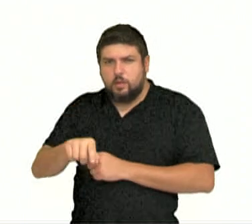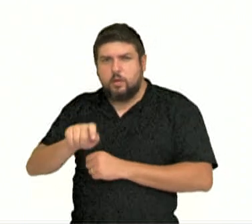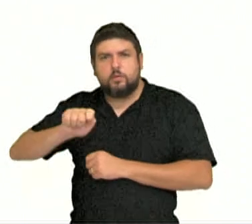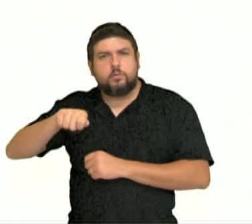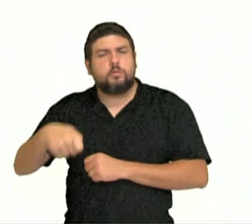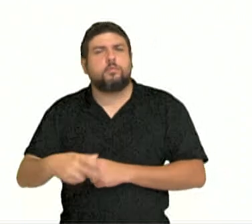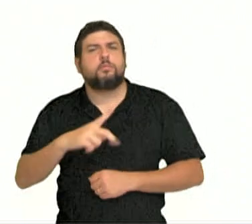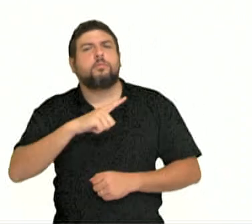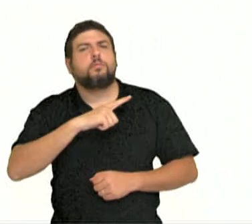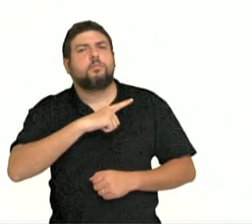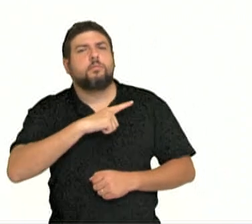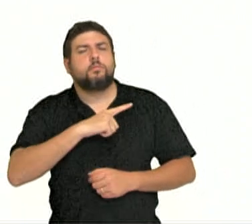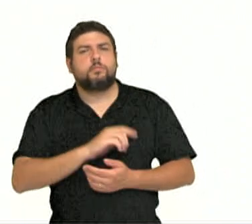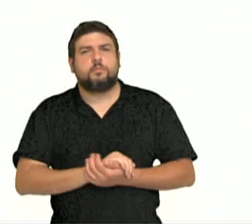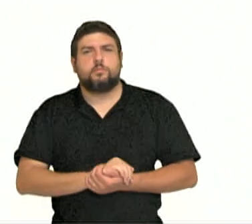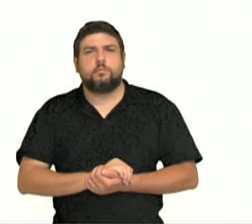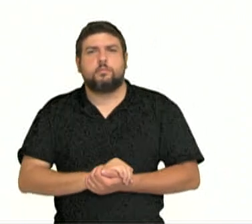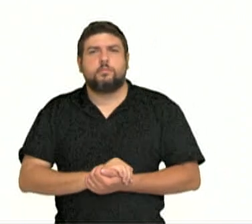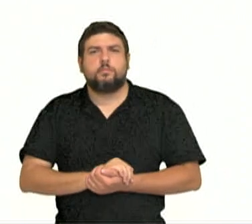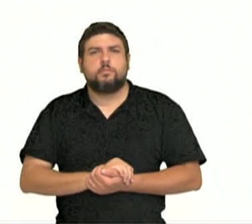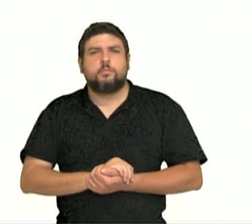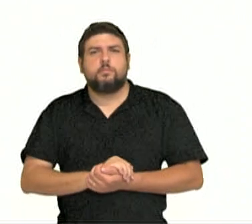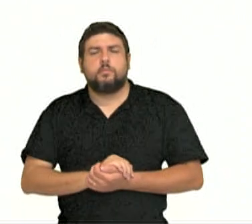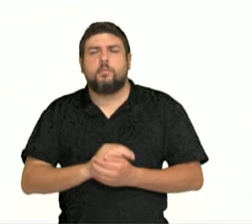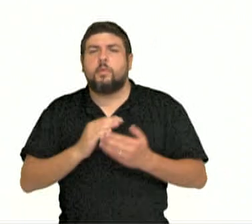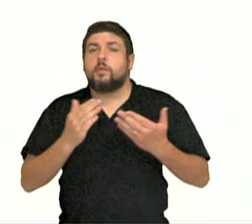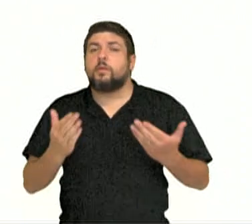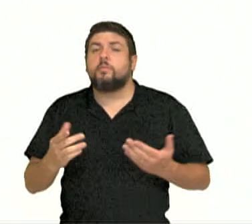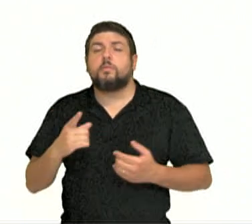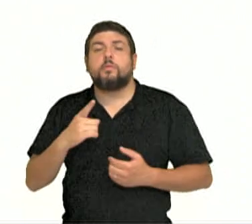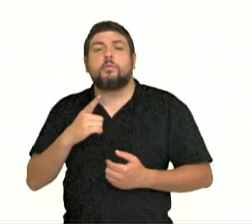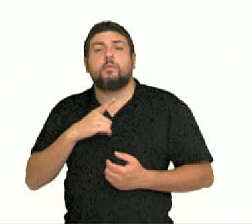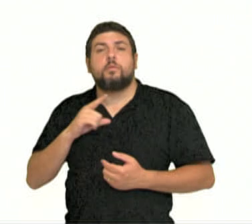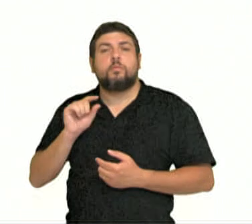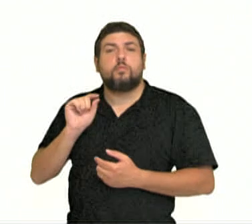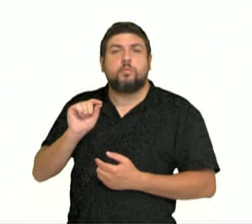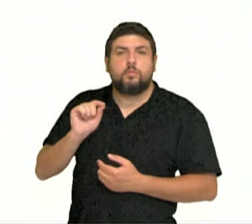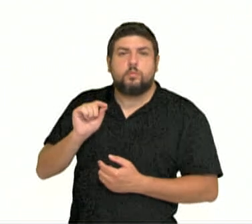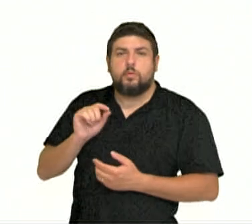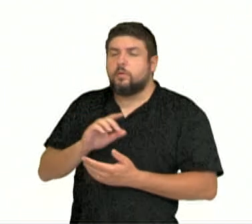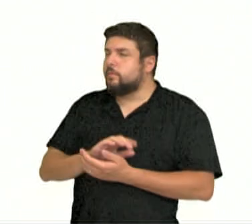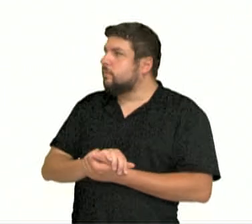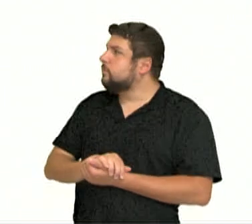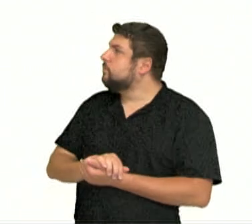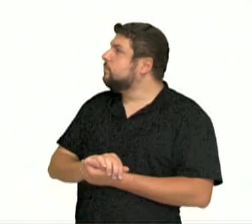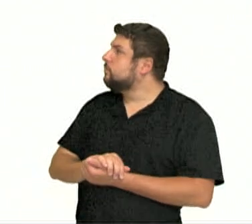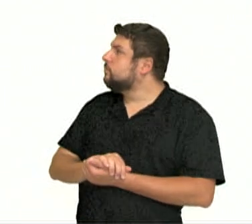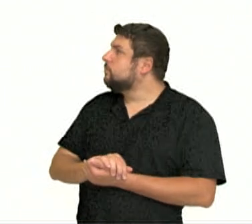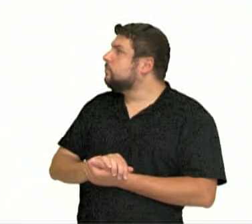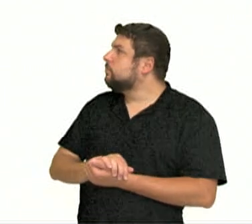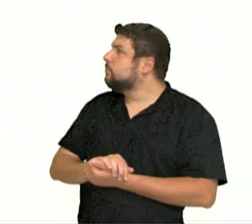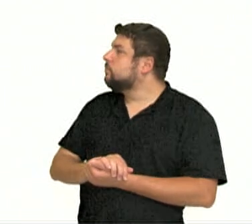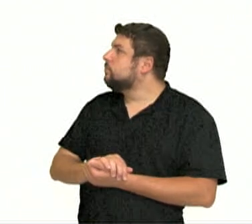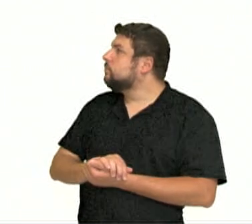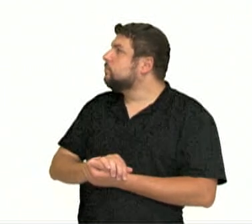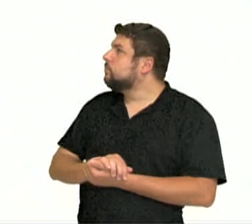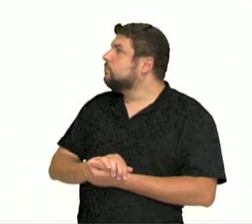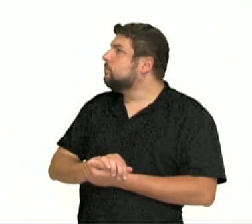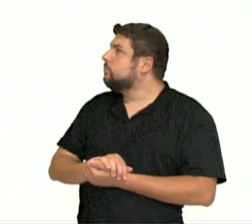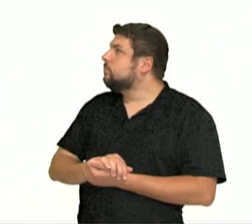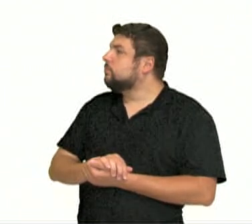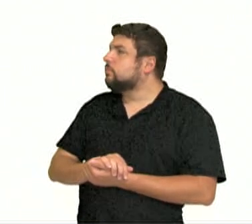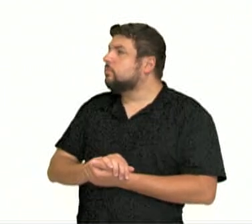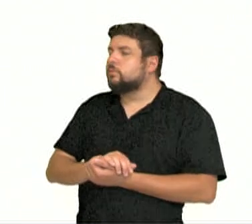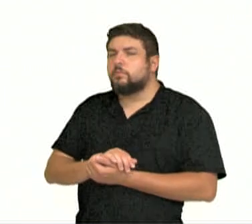português. Olha lá então, você pode ter o quê? Ojos azules, olhos azuis, verdes, negros ou castanhos.